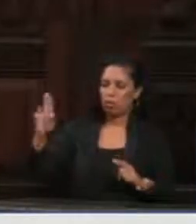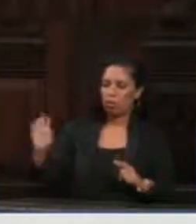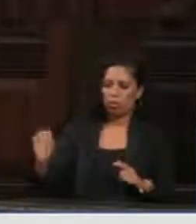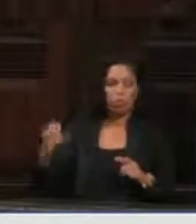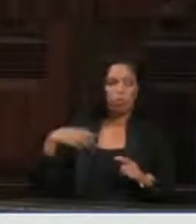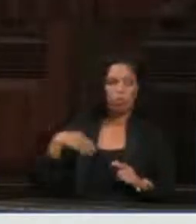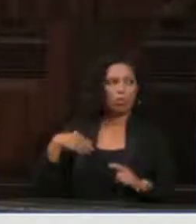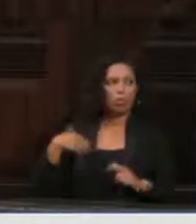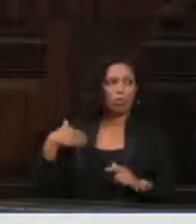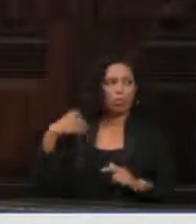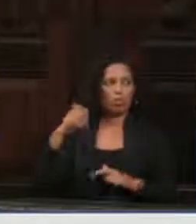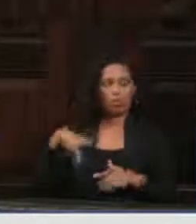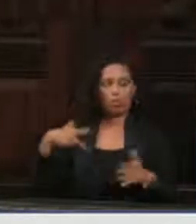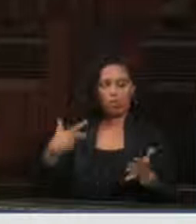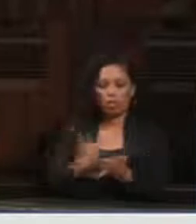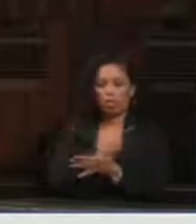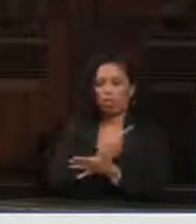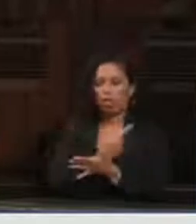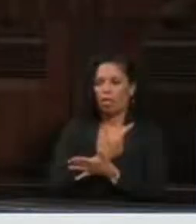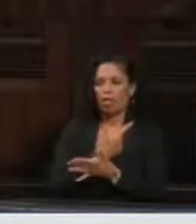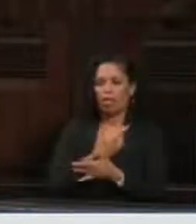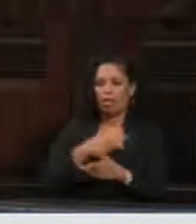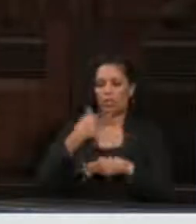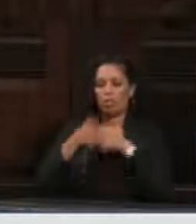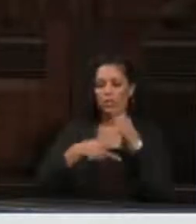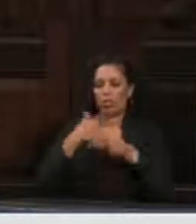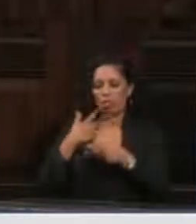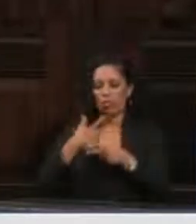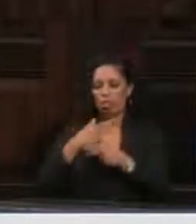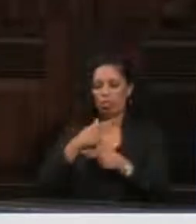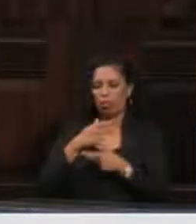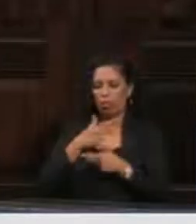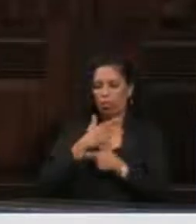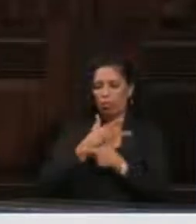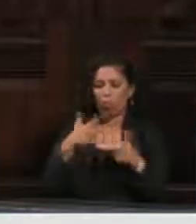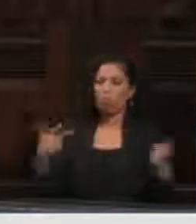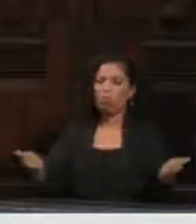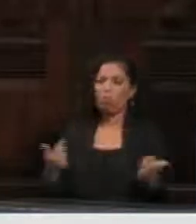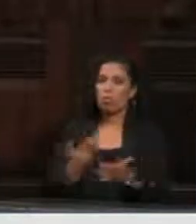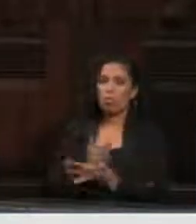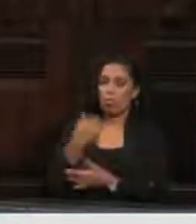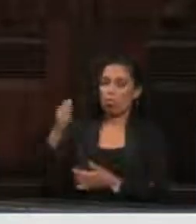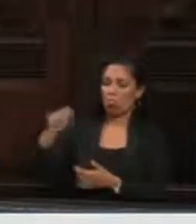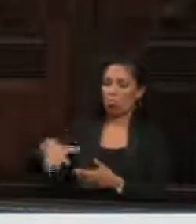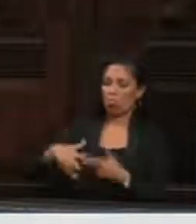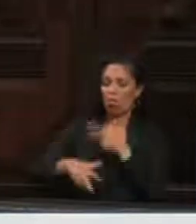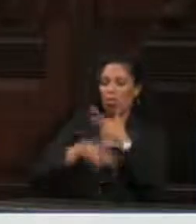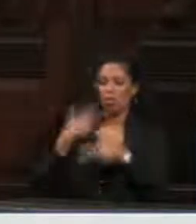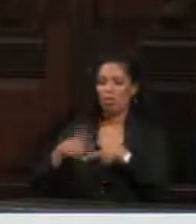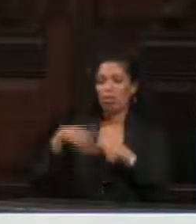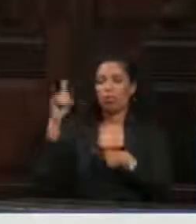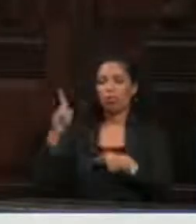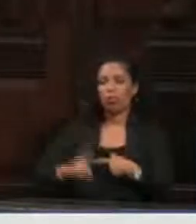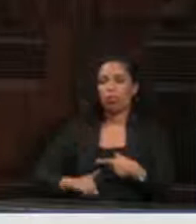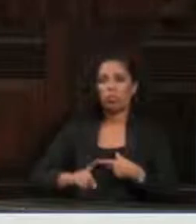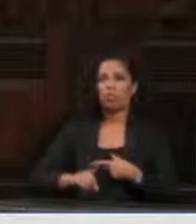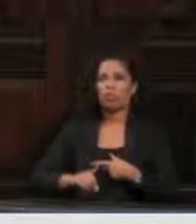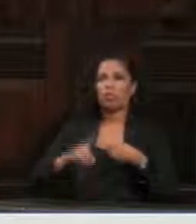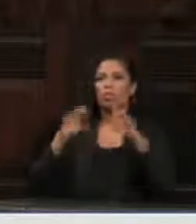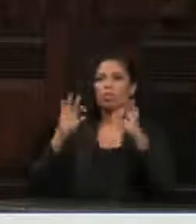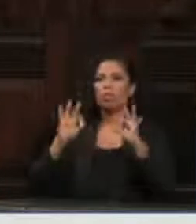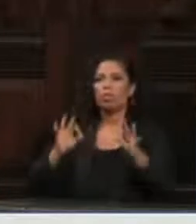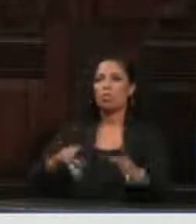chegou ao absurdo de utilizar palavras de baixo calão, questionando o direito pleno